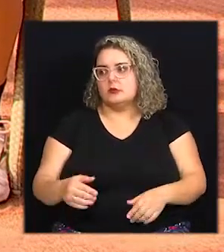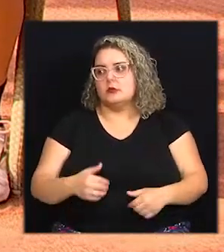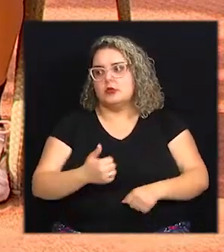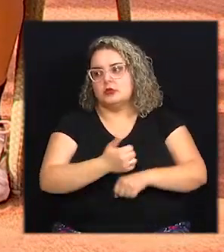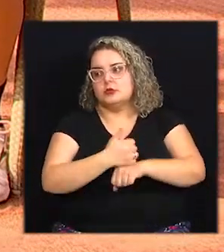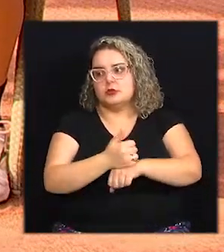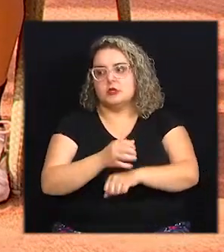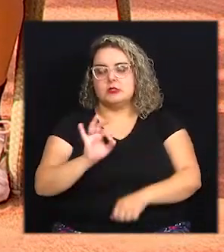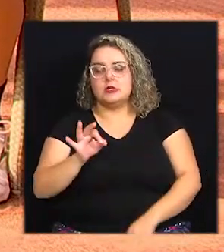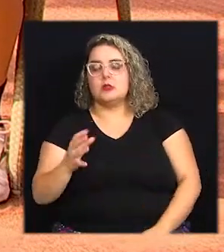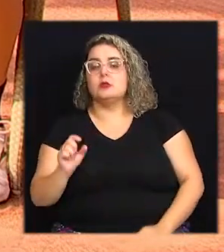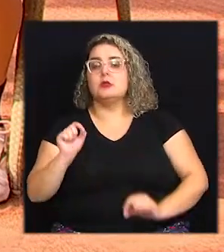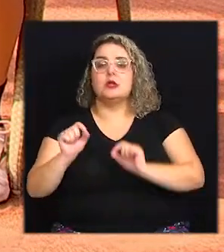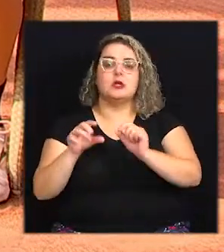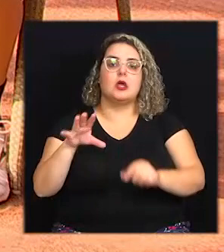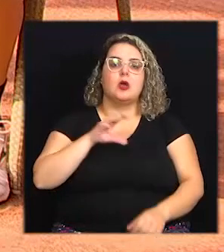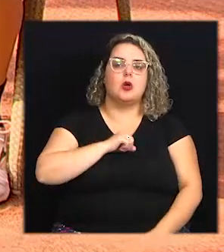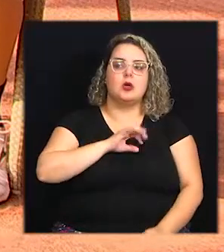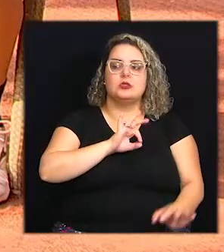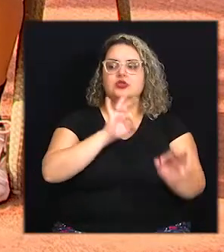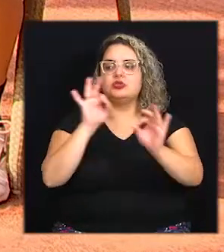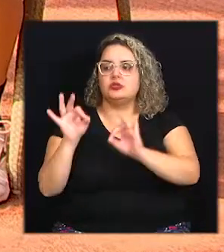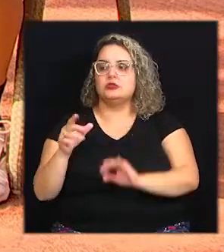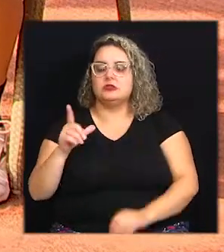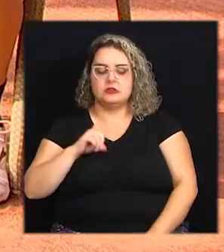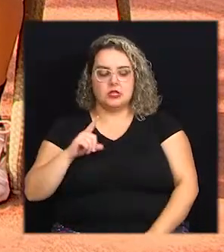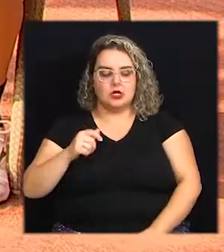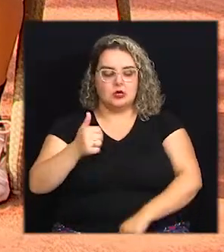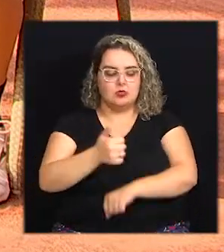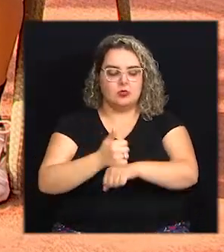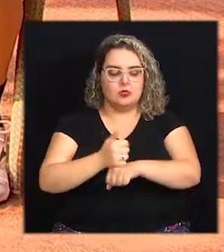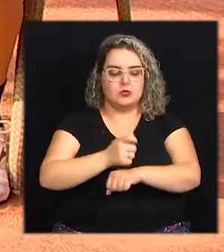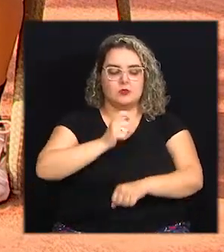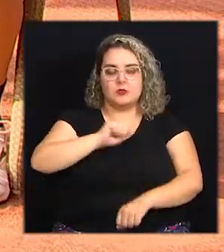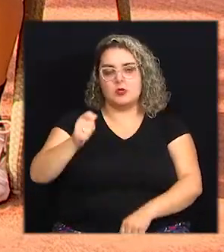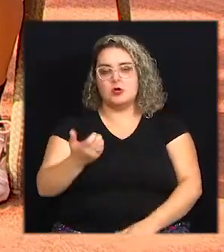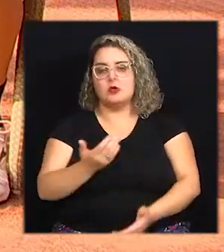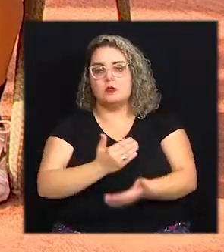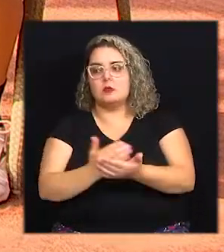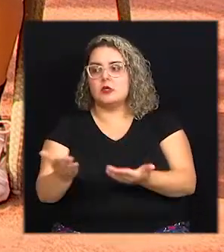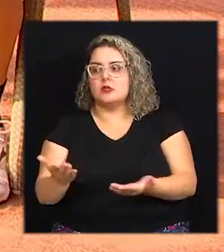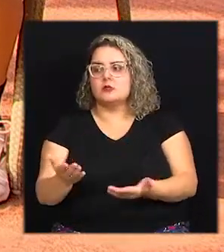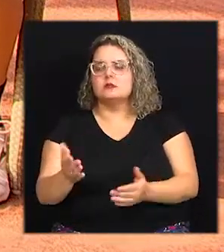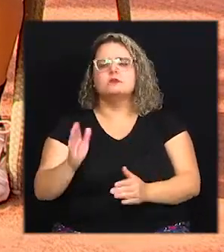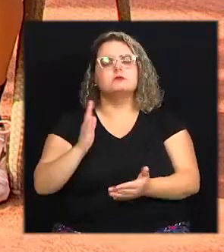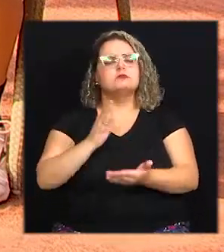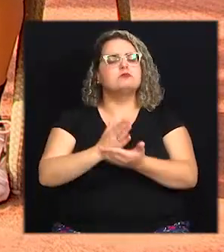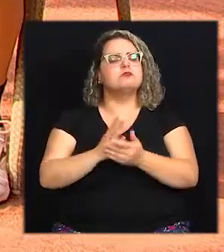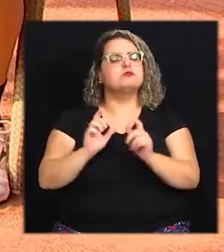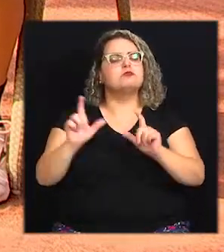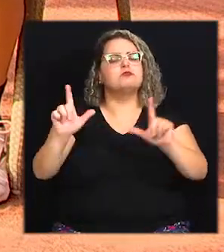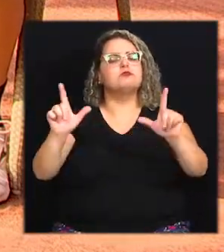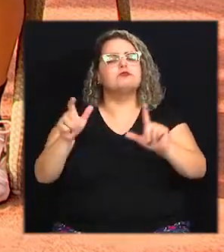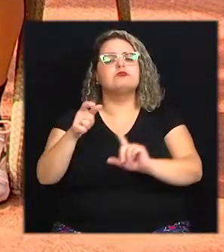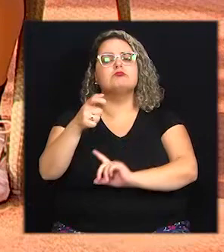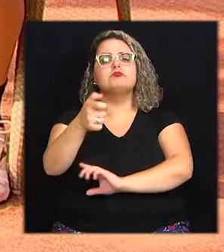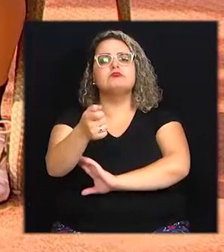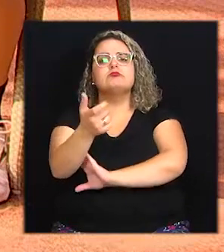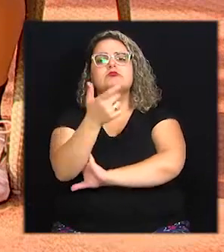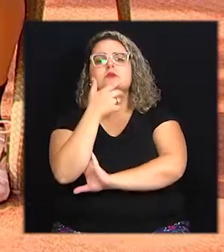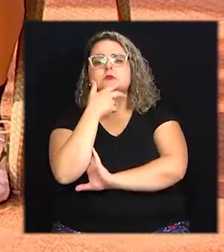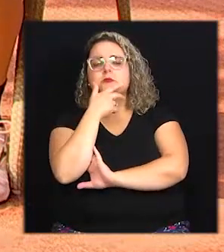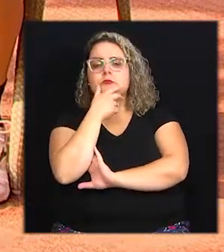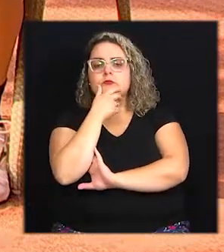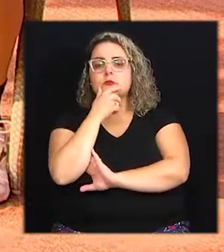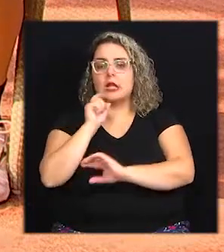carreira. Exatamente. E quem que você gosta mais de assistir? Tem algum tenista que você para, começa a ter jogo dele na TV e fala, peraí, deixa eu parar, deixa eu assistir esse